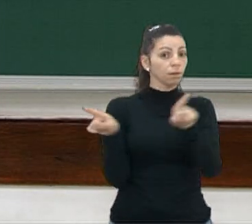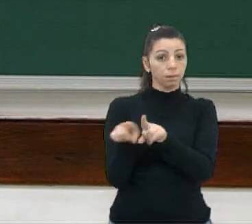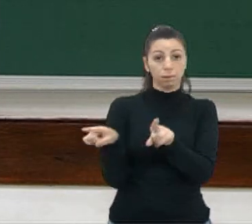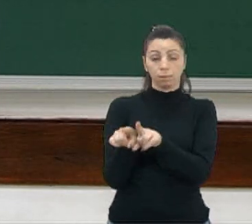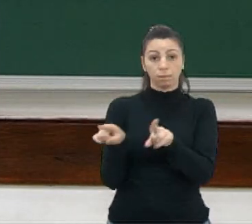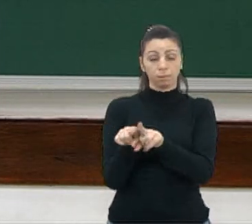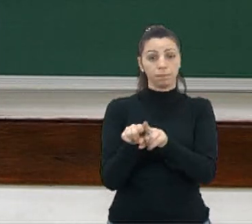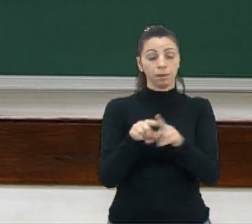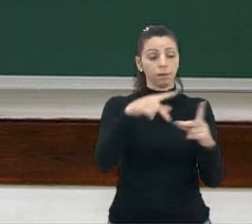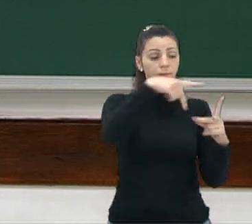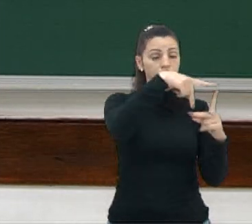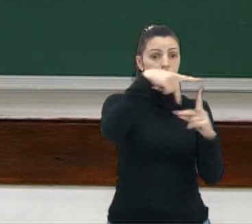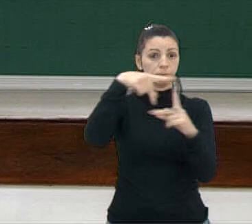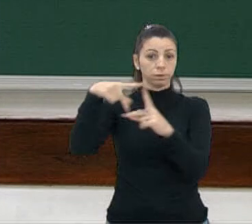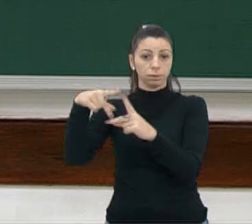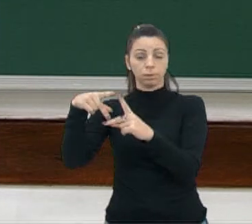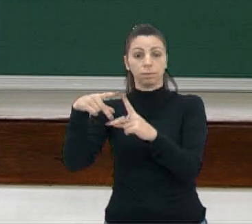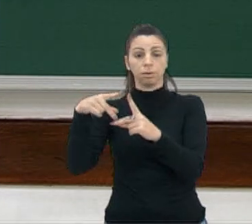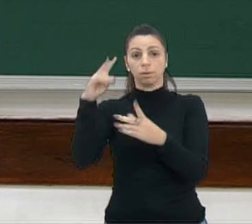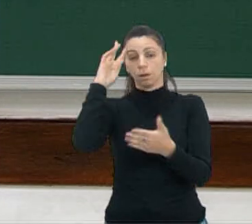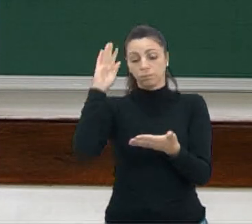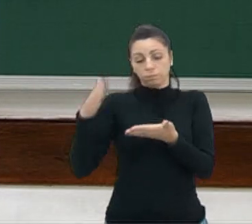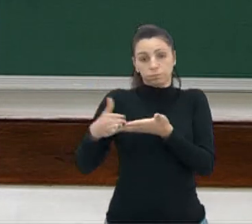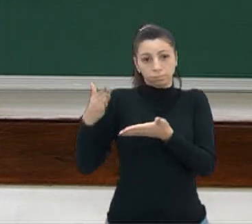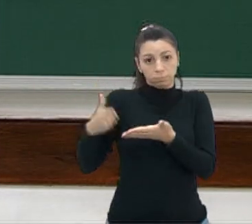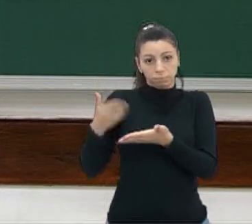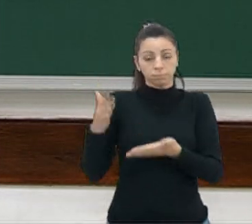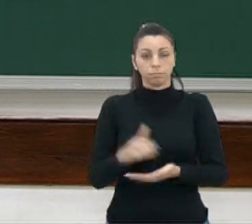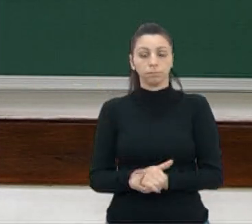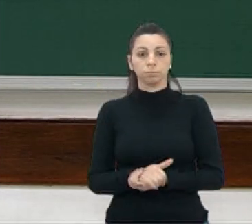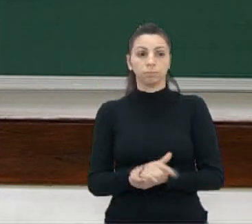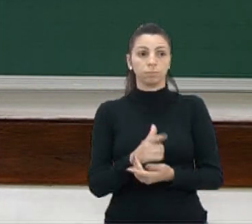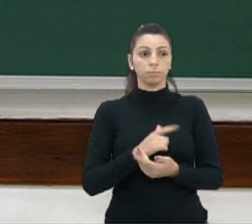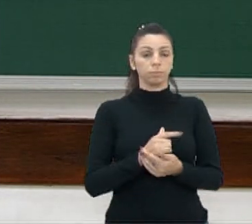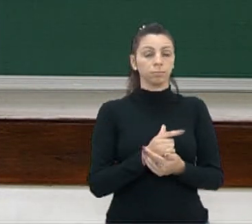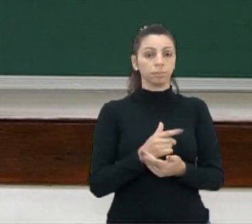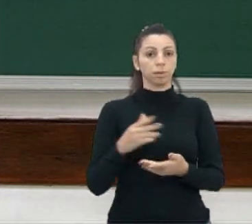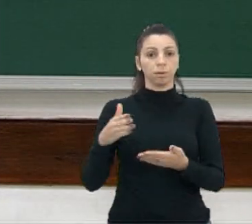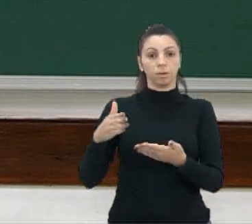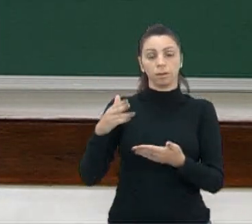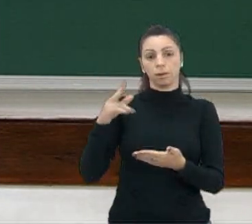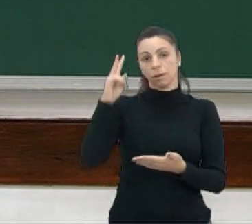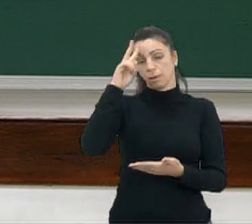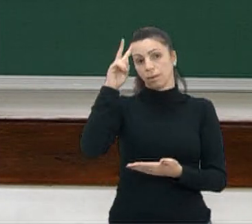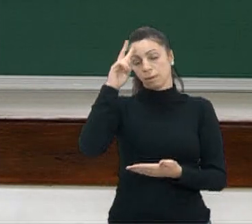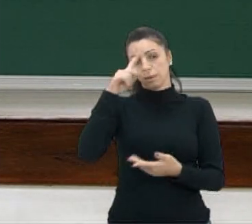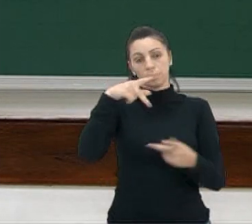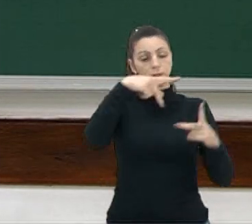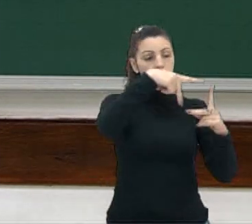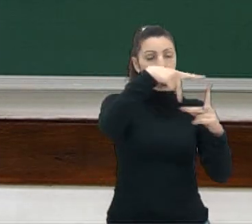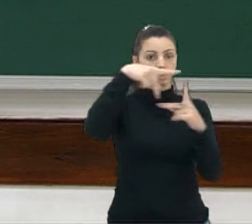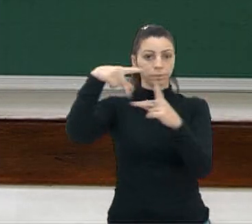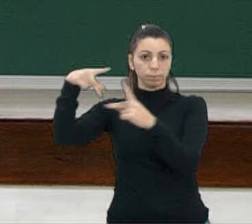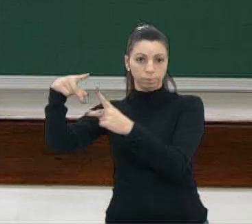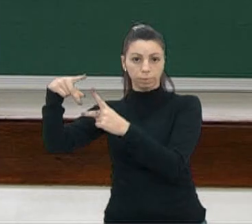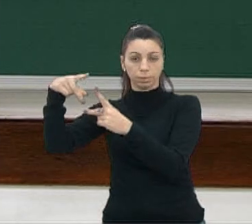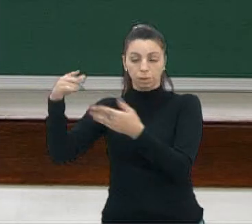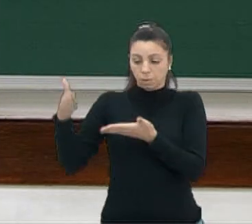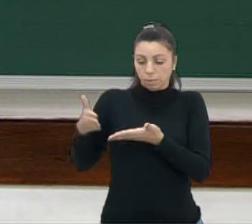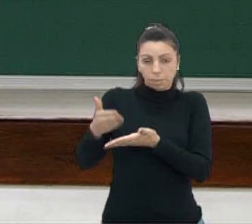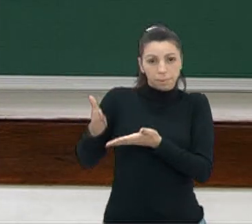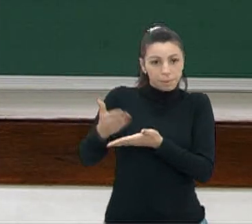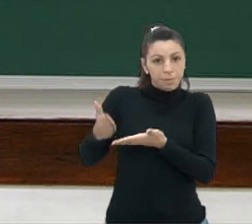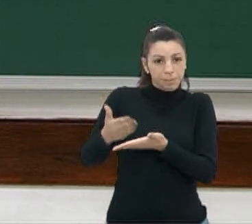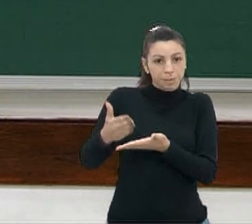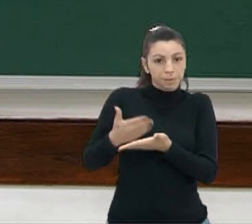das histórias em quadrinho. Nós temos três partes. A história em quadrinhos, que é um texto maior, né? São